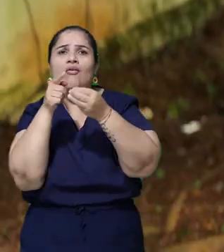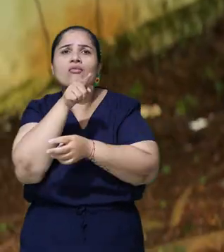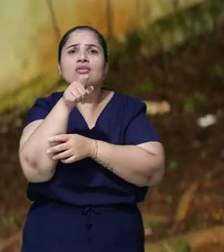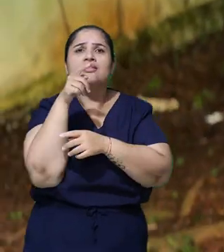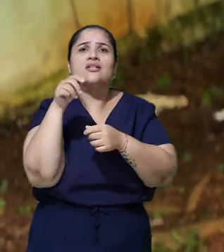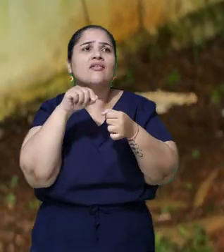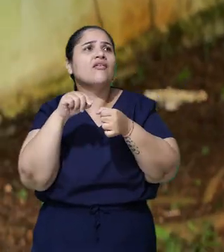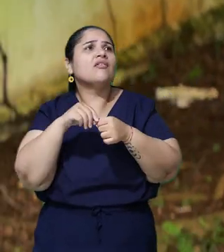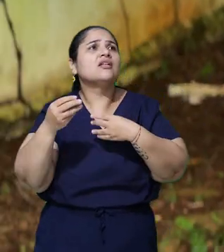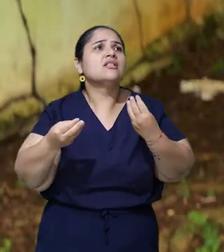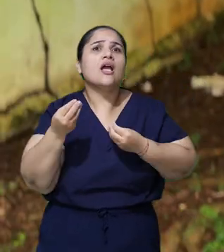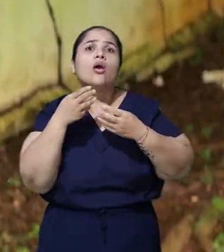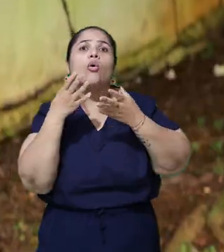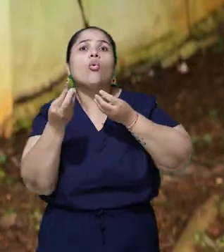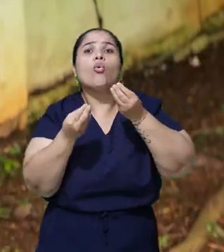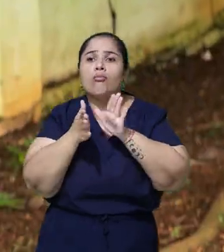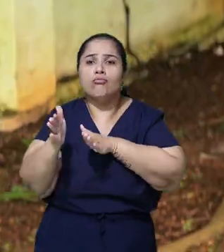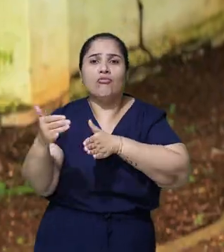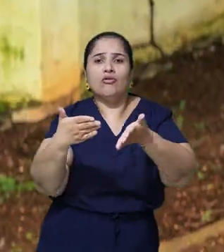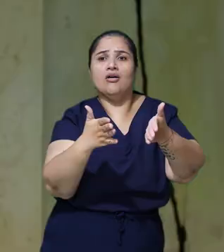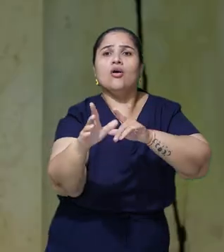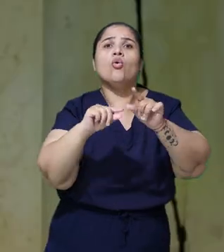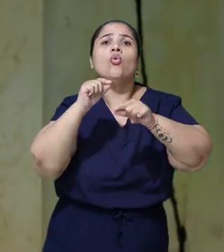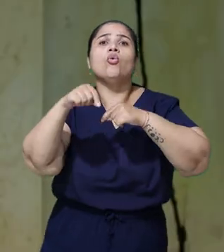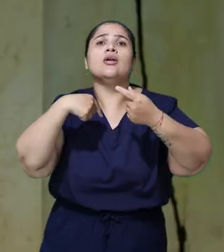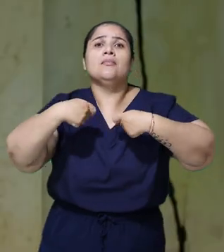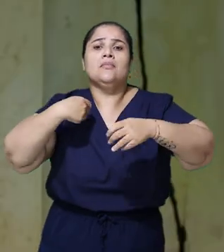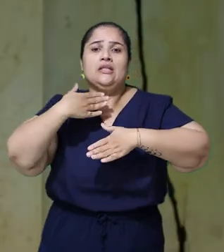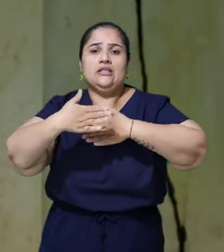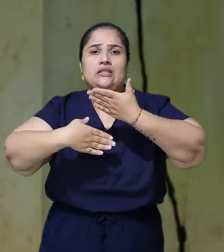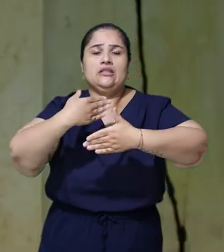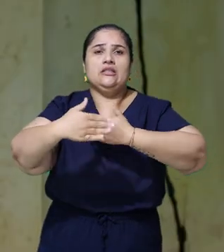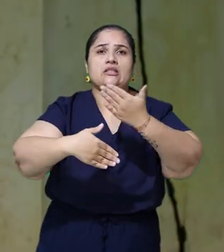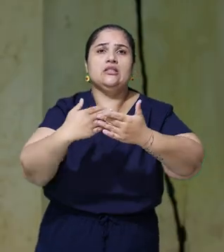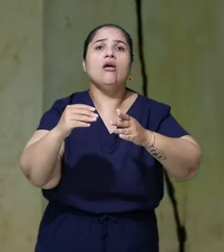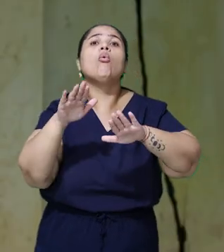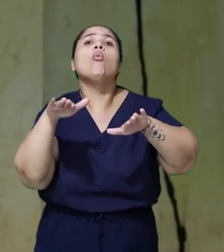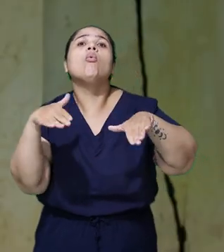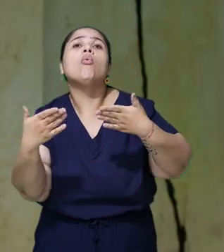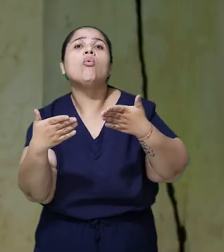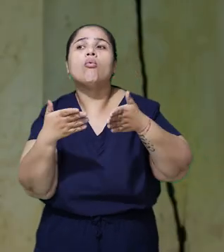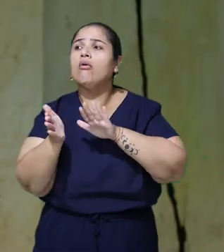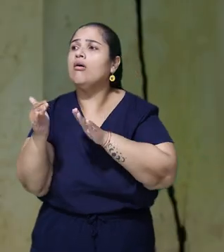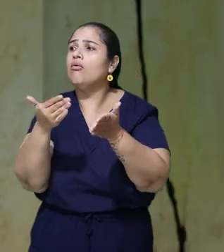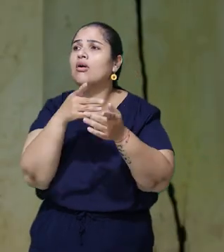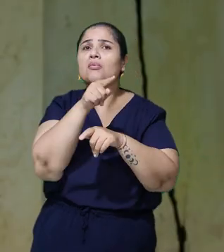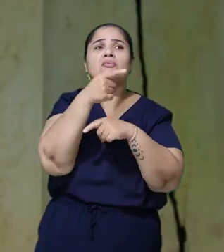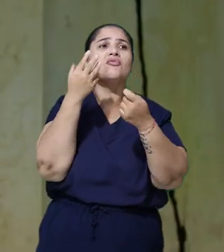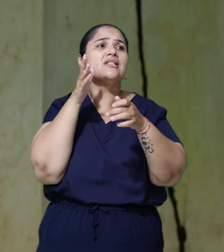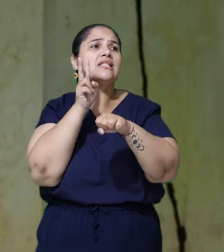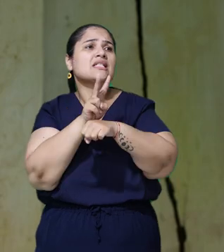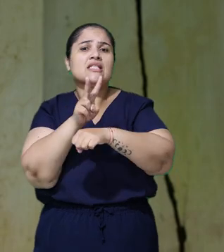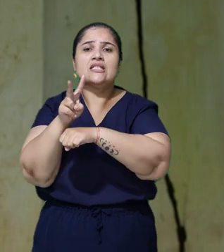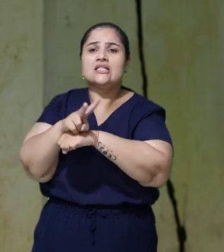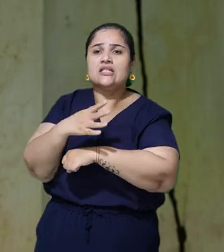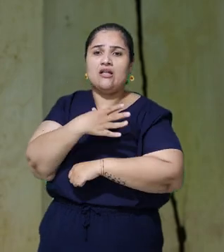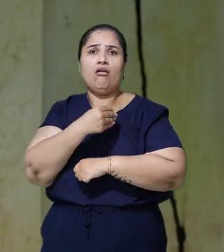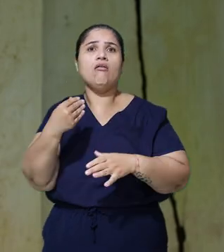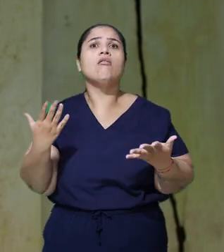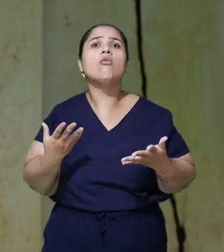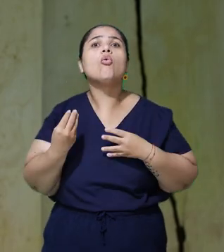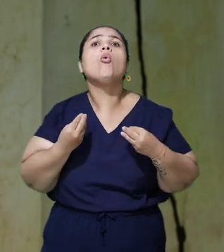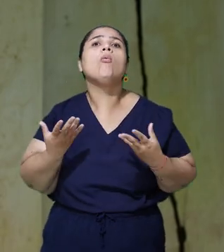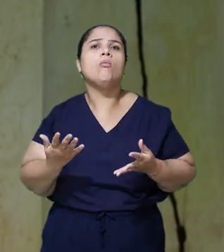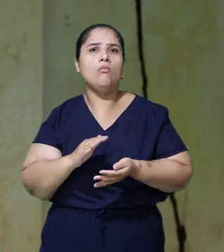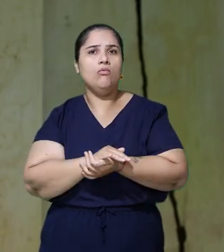vai caminhar, quais são os passos, né, que você tem que seguir, quais são os caminhos para cuidar do seu filho. E eu tive